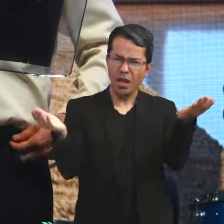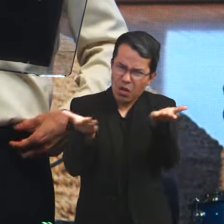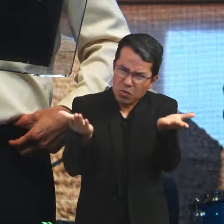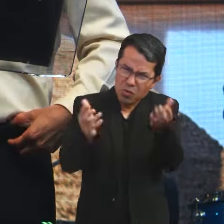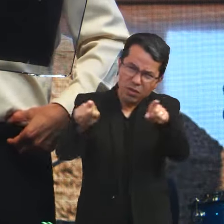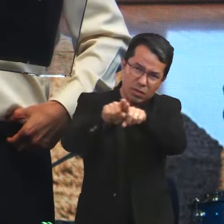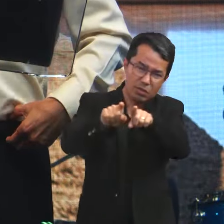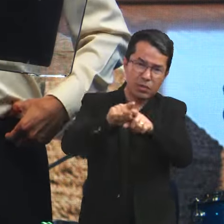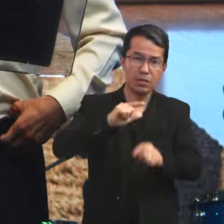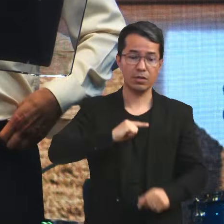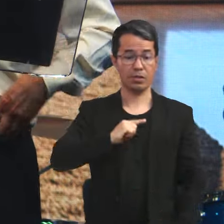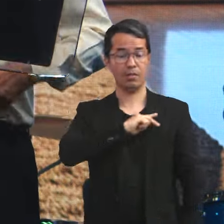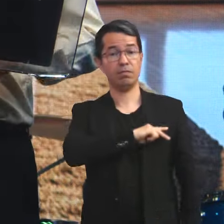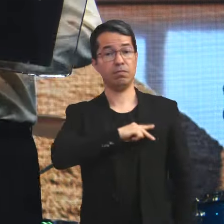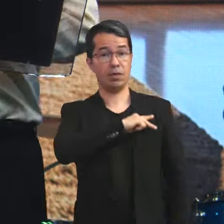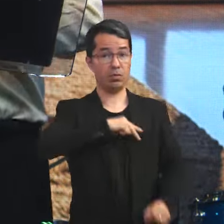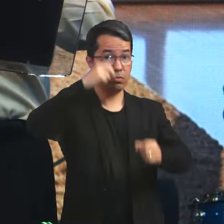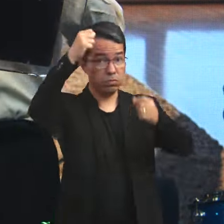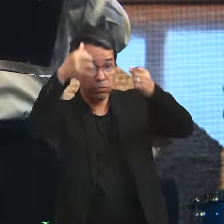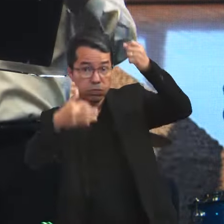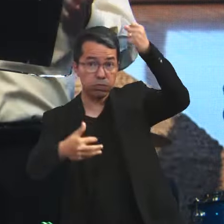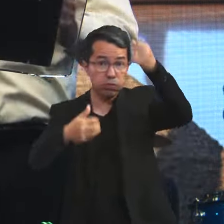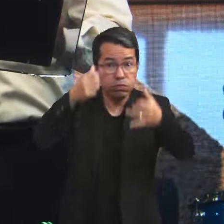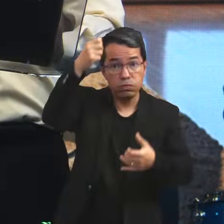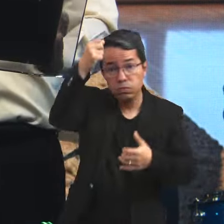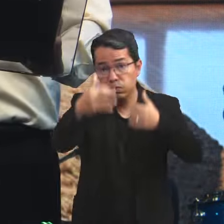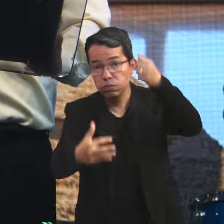eless palavas que el fala